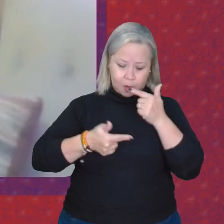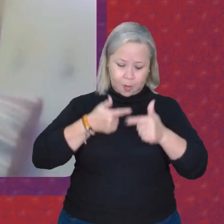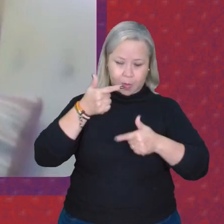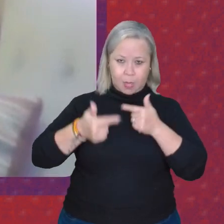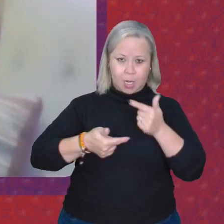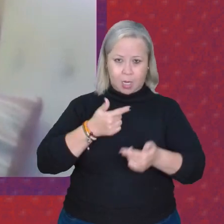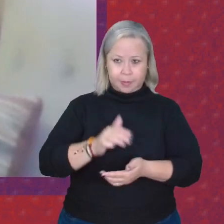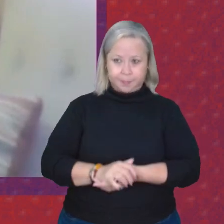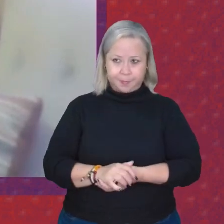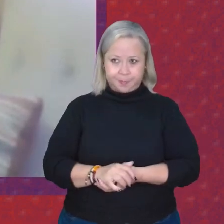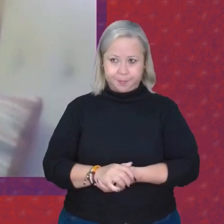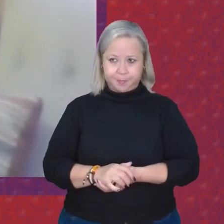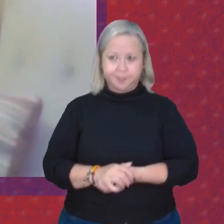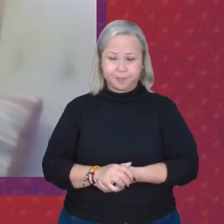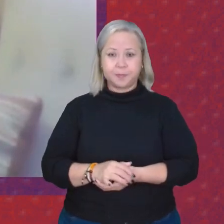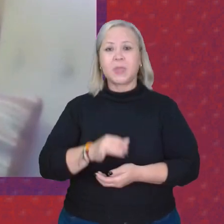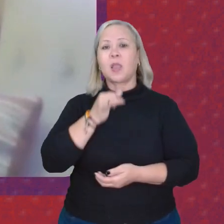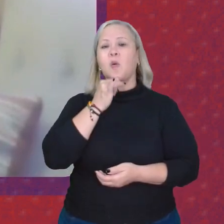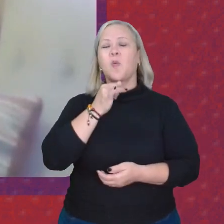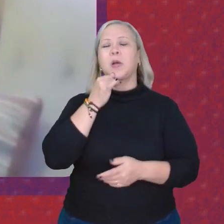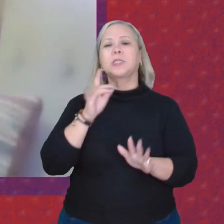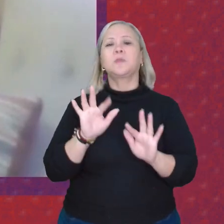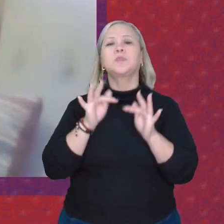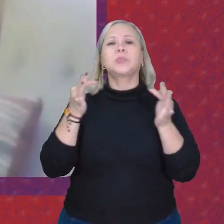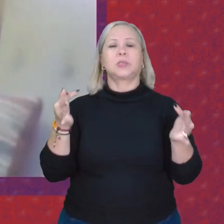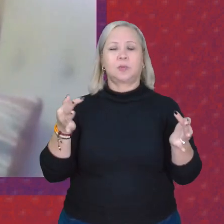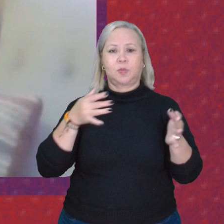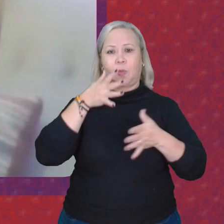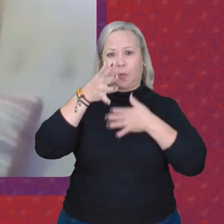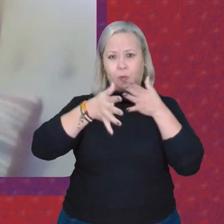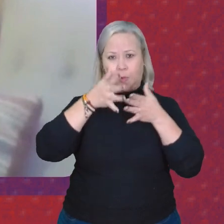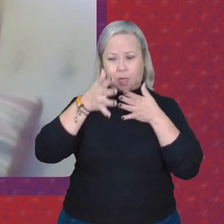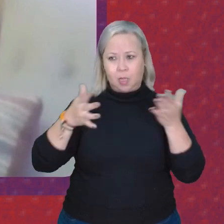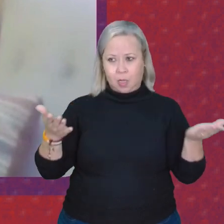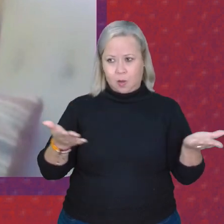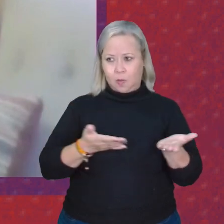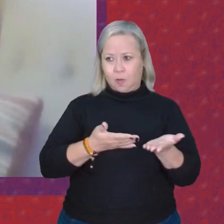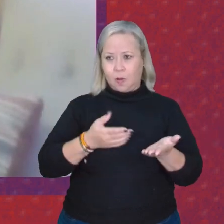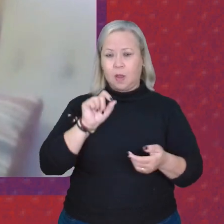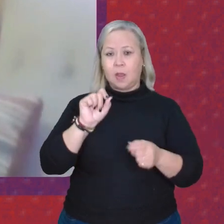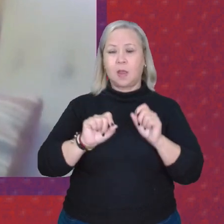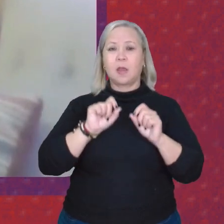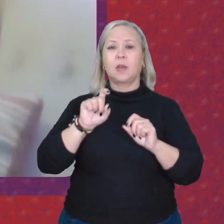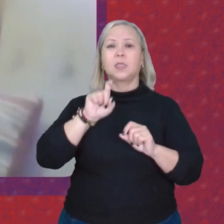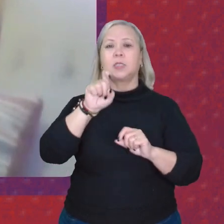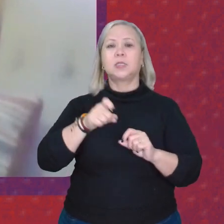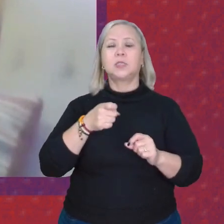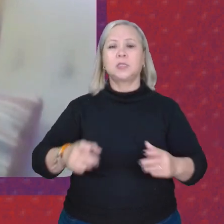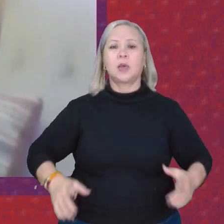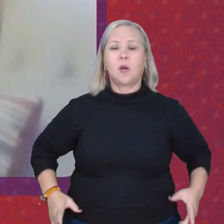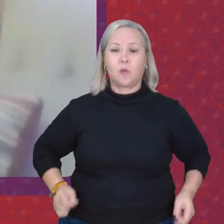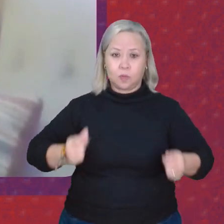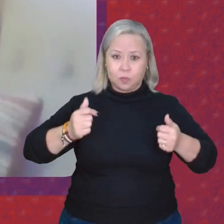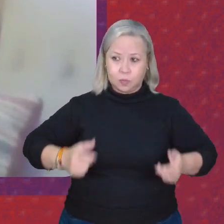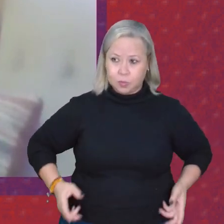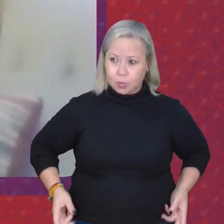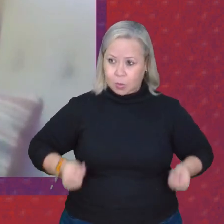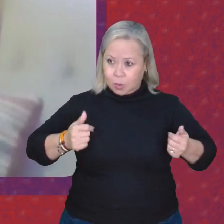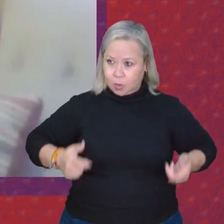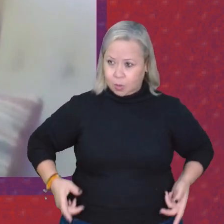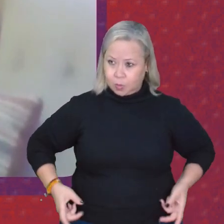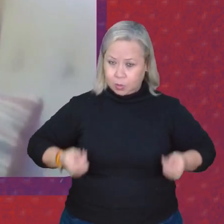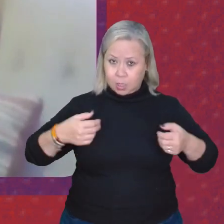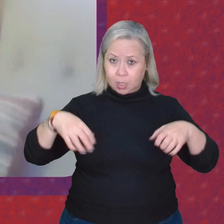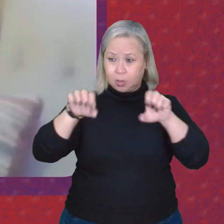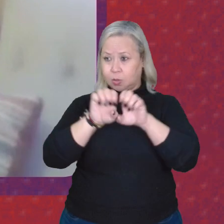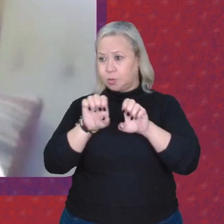Vou dar um exemplo muito simples, né, que são os gastos, por exemplo, com infraestrutura